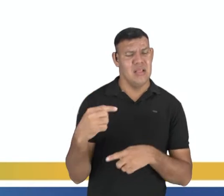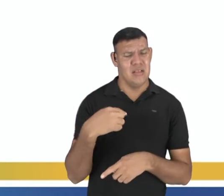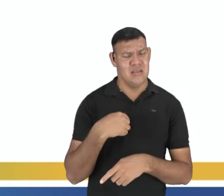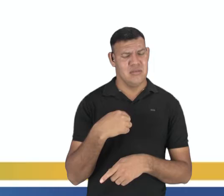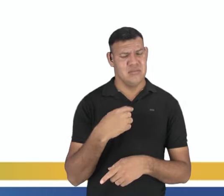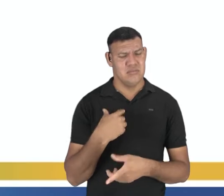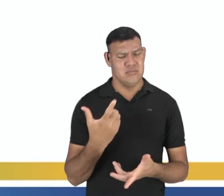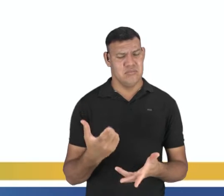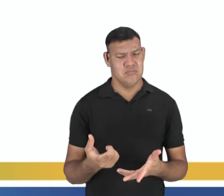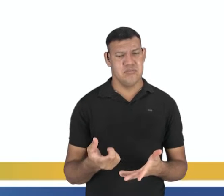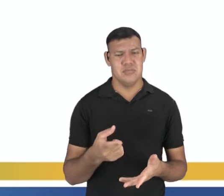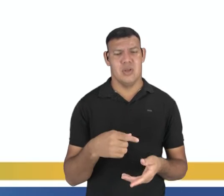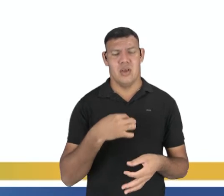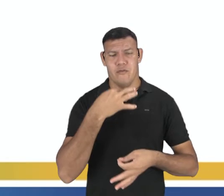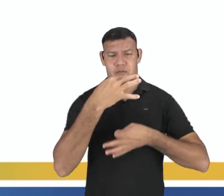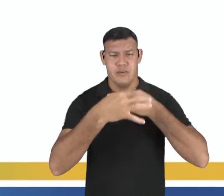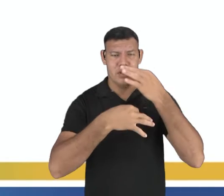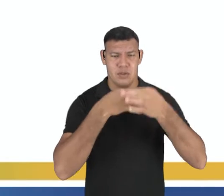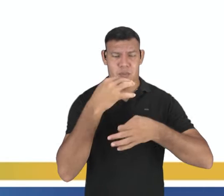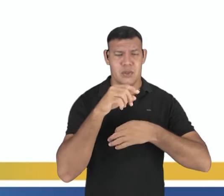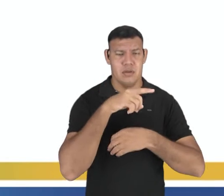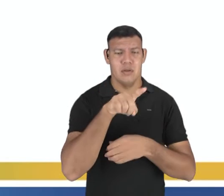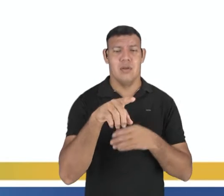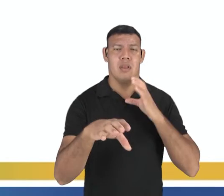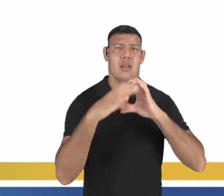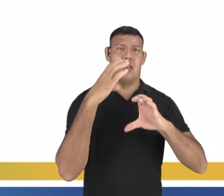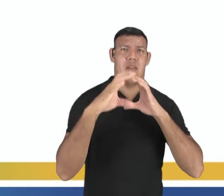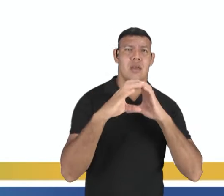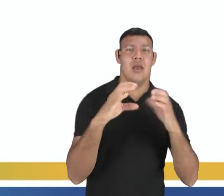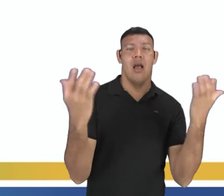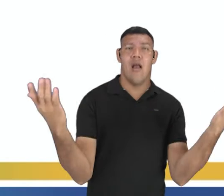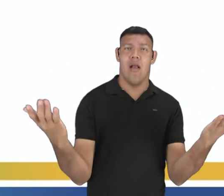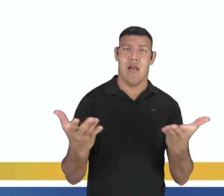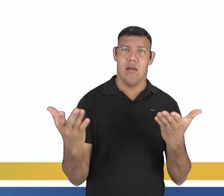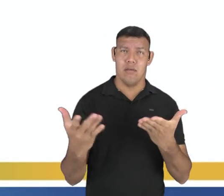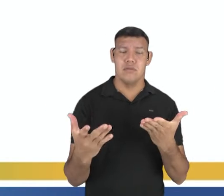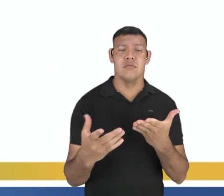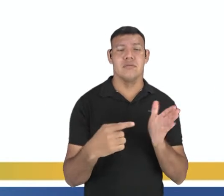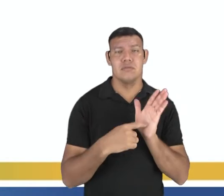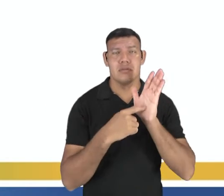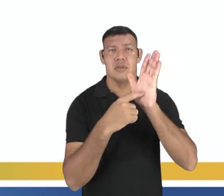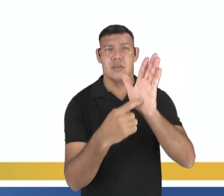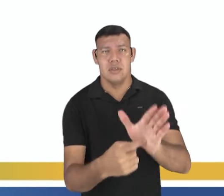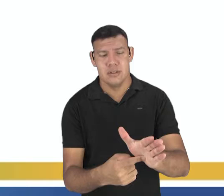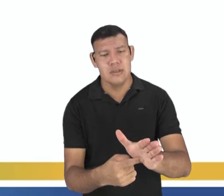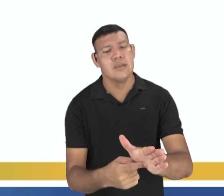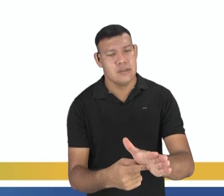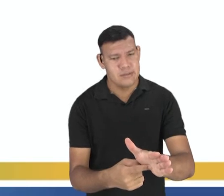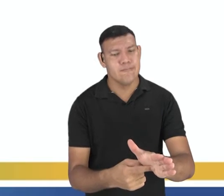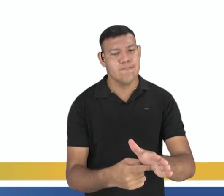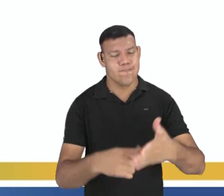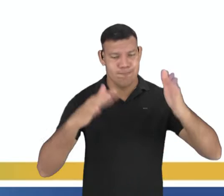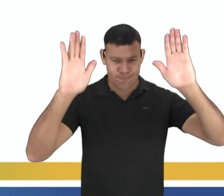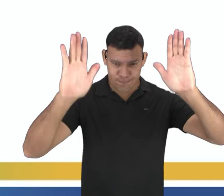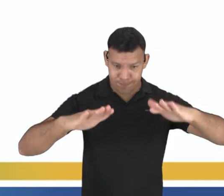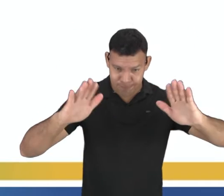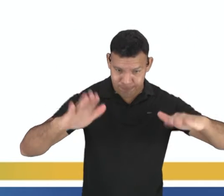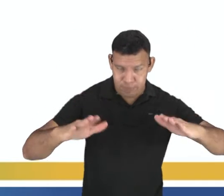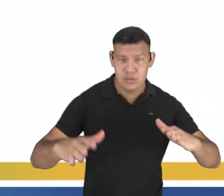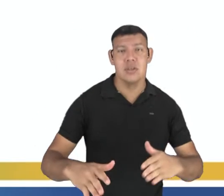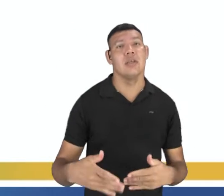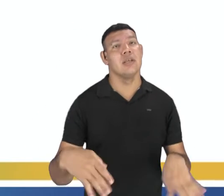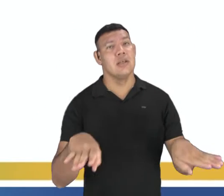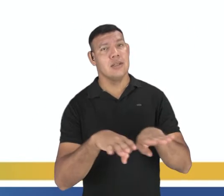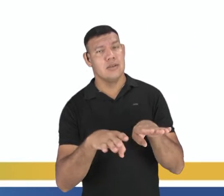louvei em meu cantar. Mas agora quero fazer um cantar, em que vos louvarei ainda, e vedes